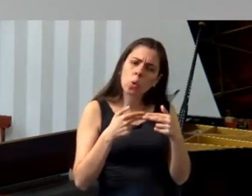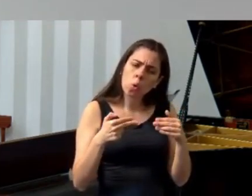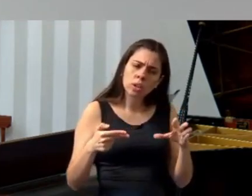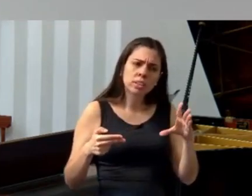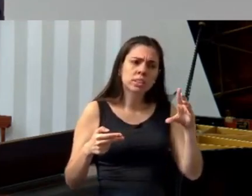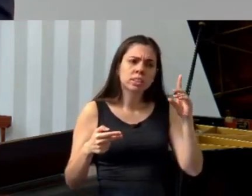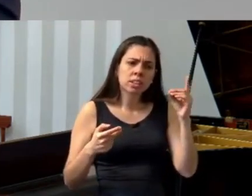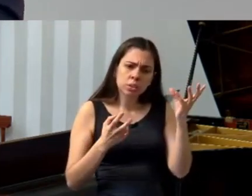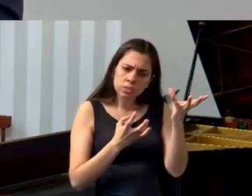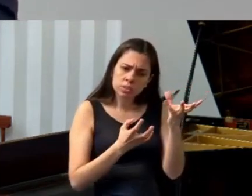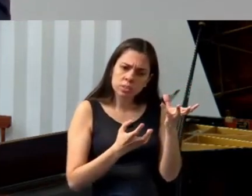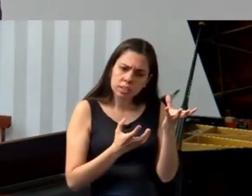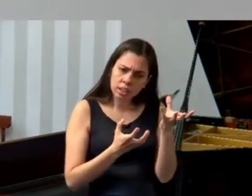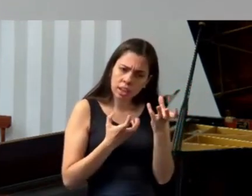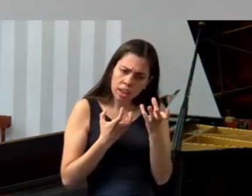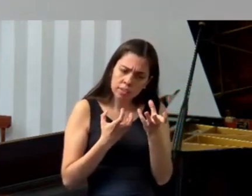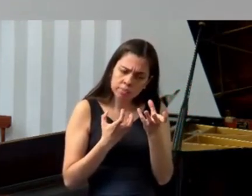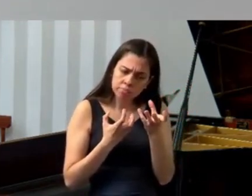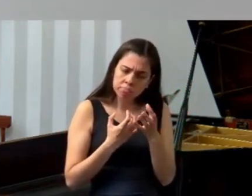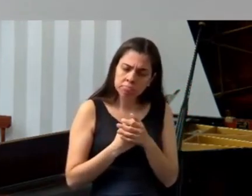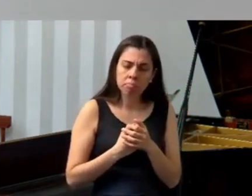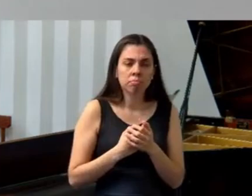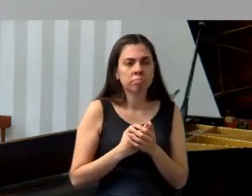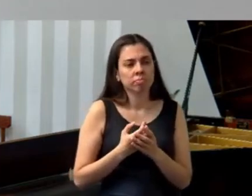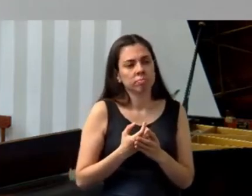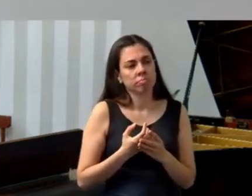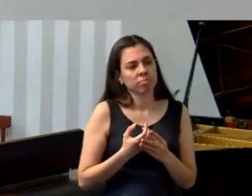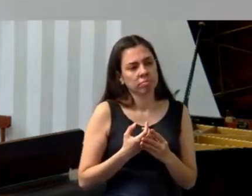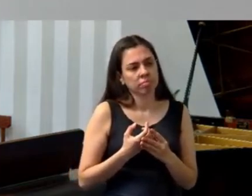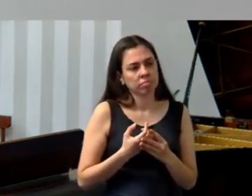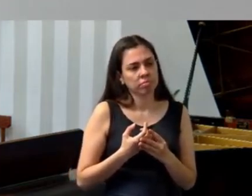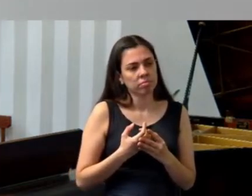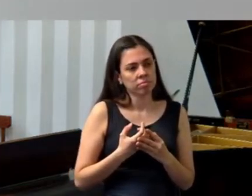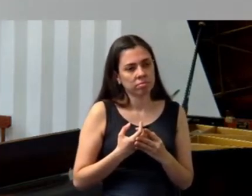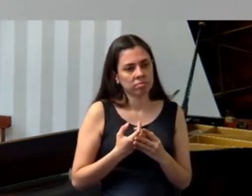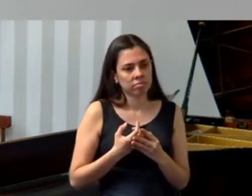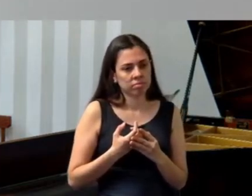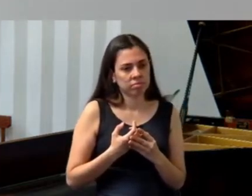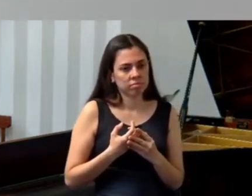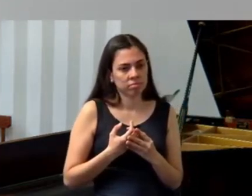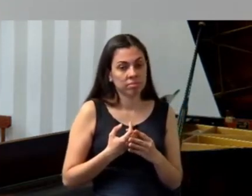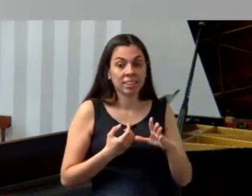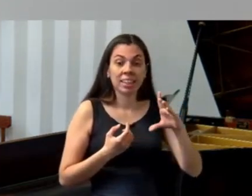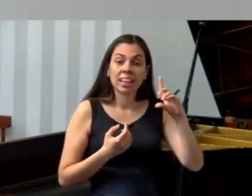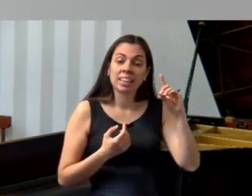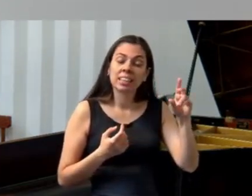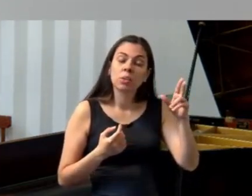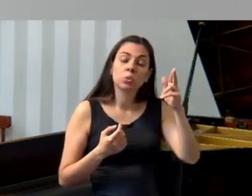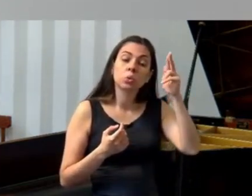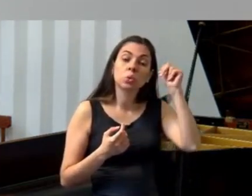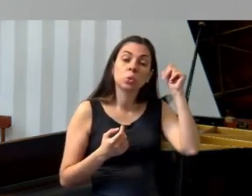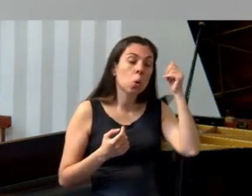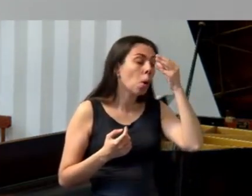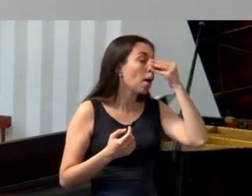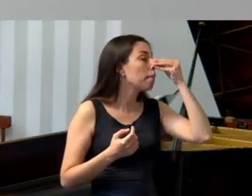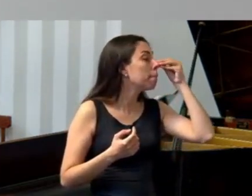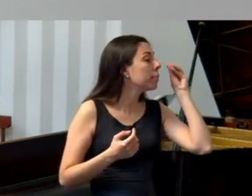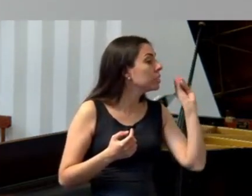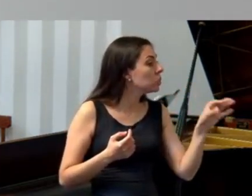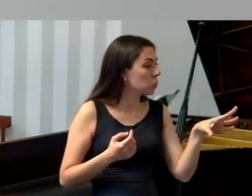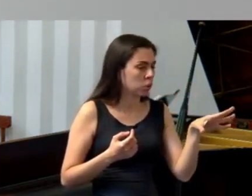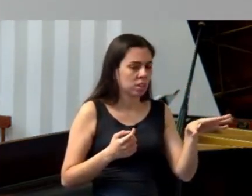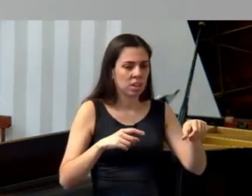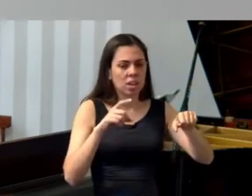você está cumprindo a missão que Ele te deu. E não esqueça jamais que Ele nunca te abandonará. Mesmo